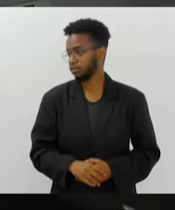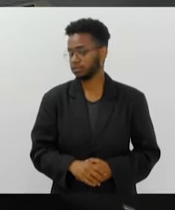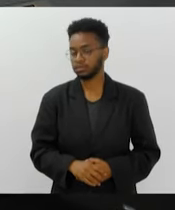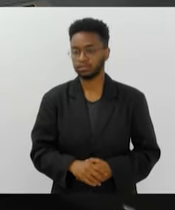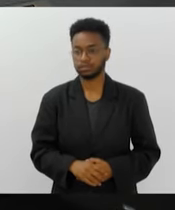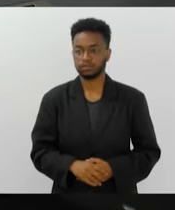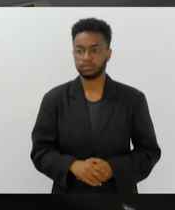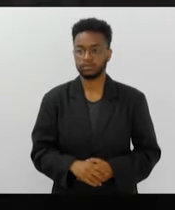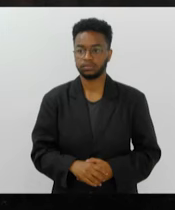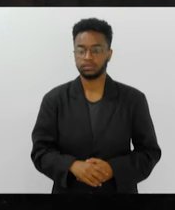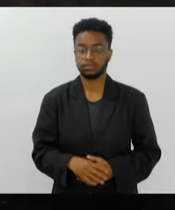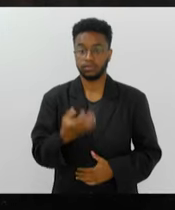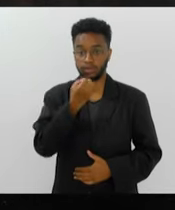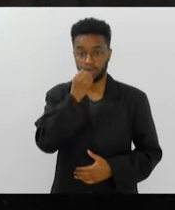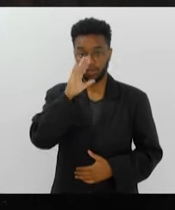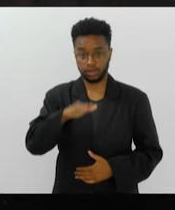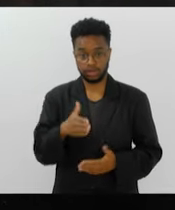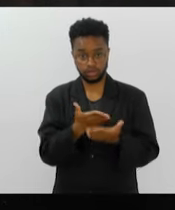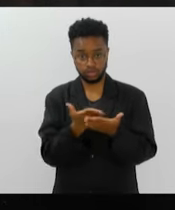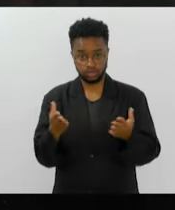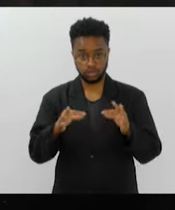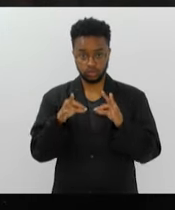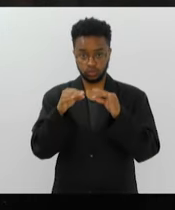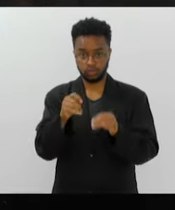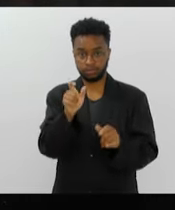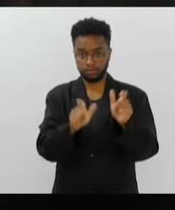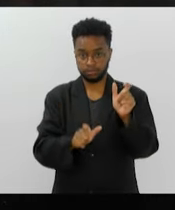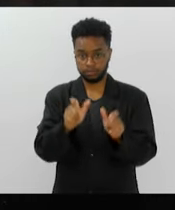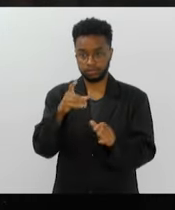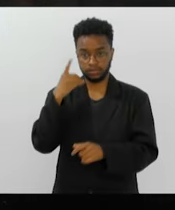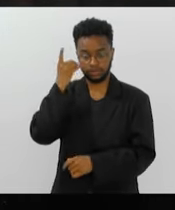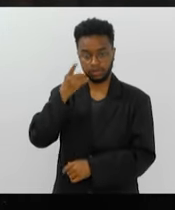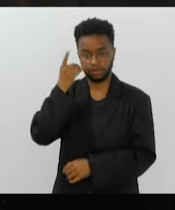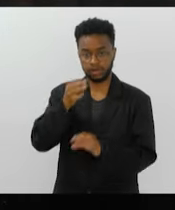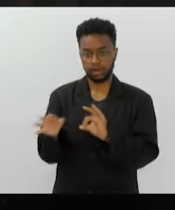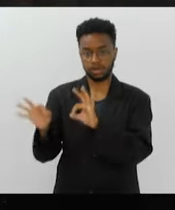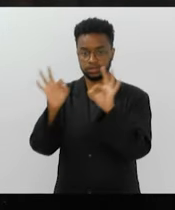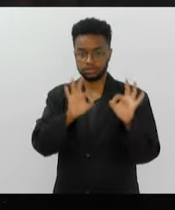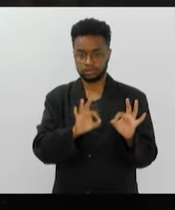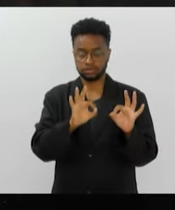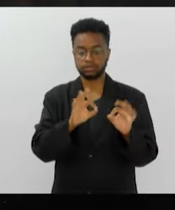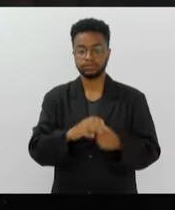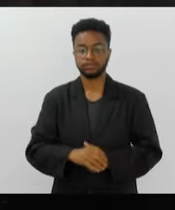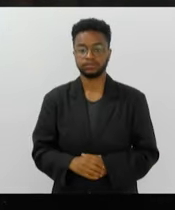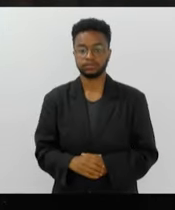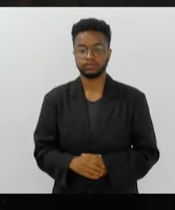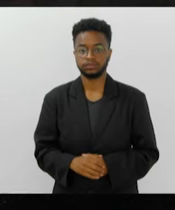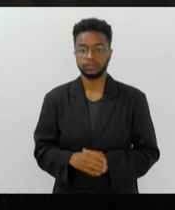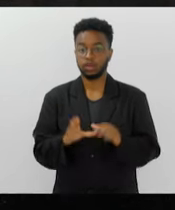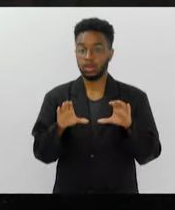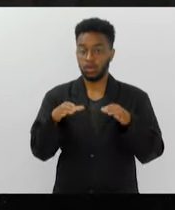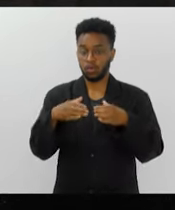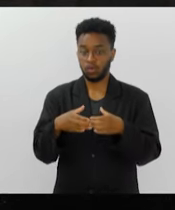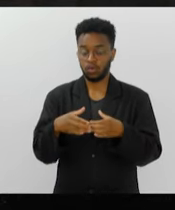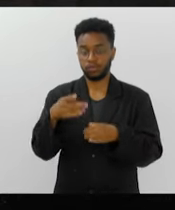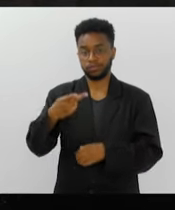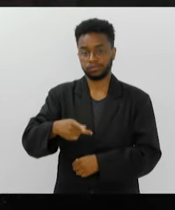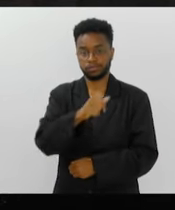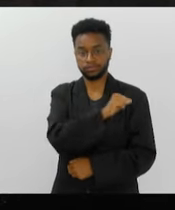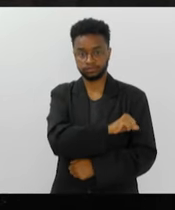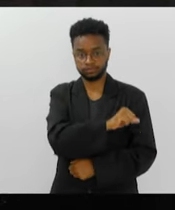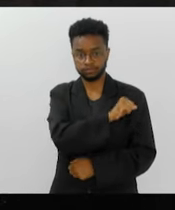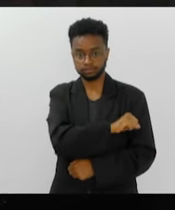regimental Boa tarde a todas e todos os nobres parlamentares que nos assistem a comunidade do Estado do Rio de